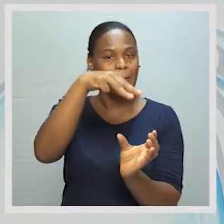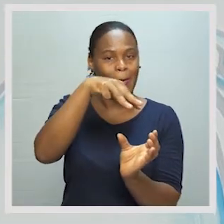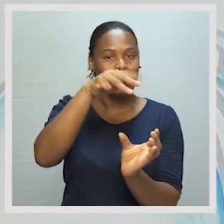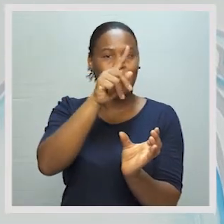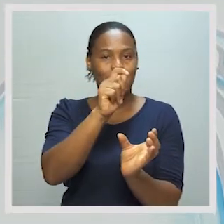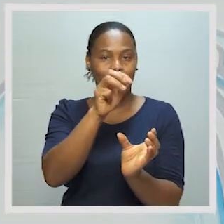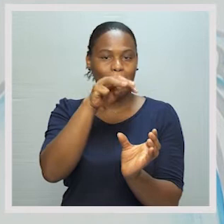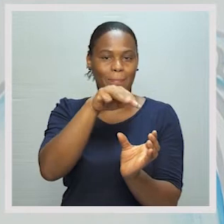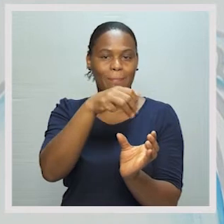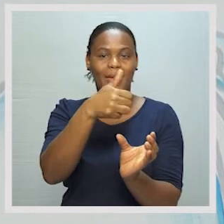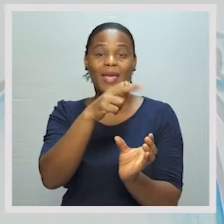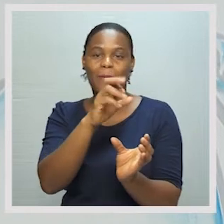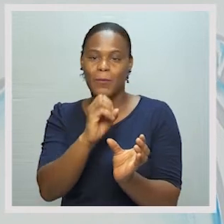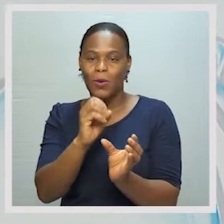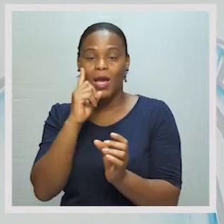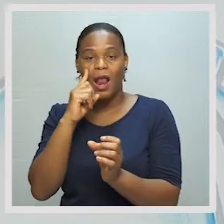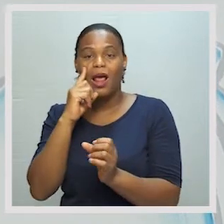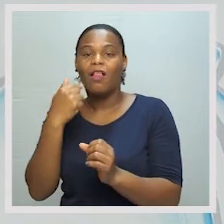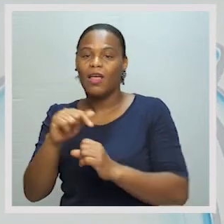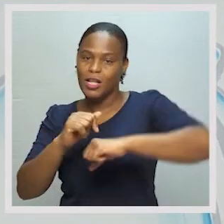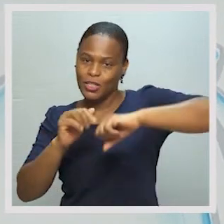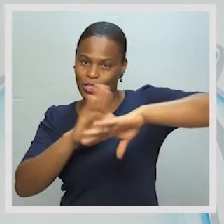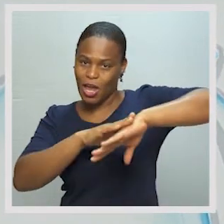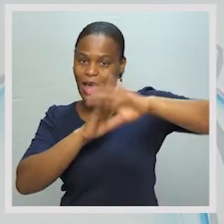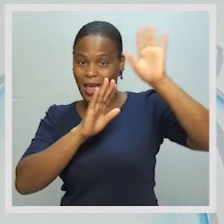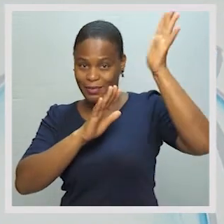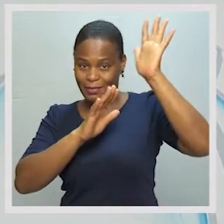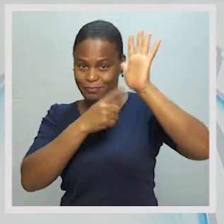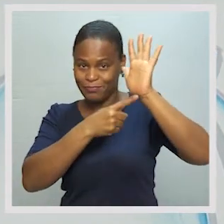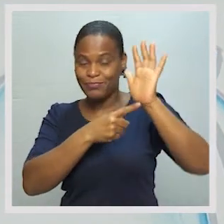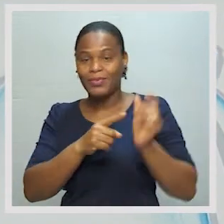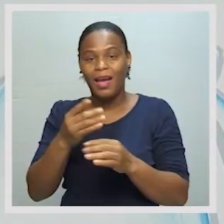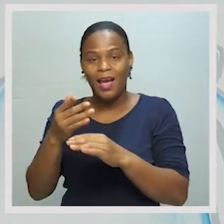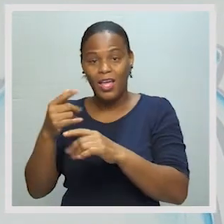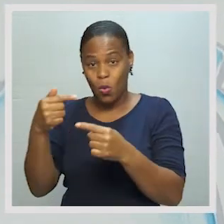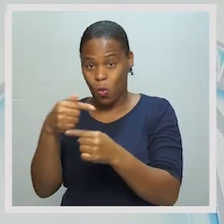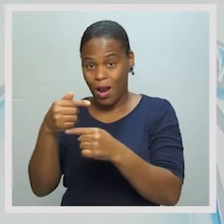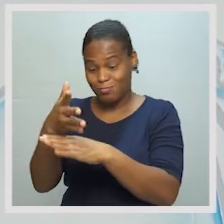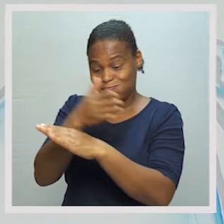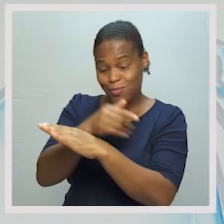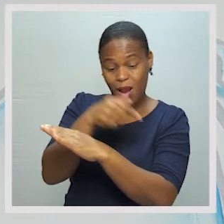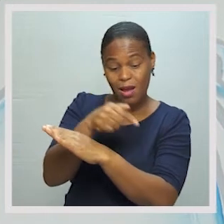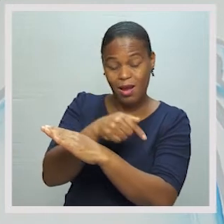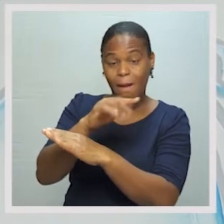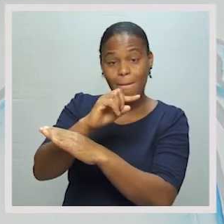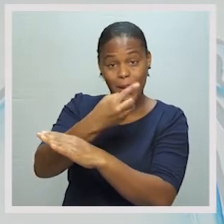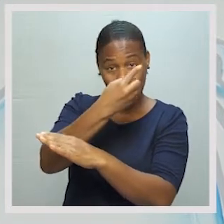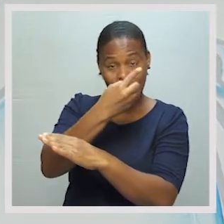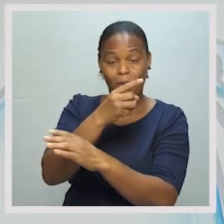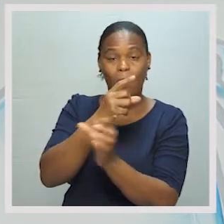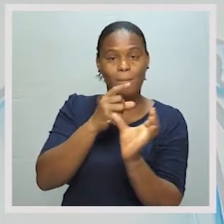à esquerda do sinal igual, ou seja, antes do sinal igual, é chamado de